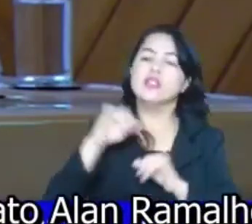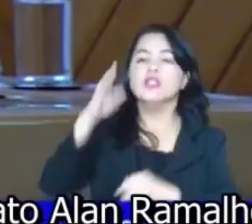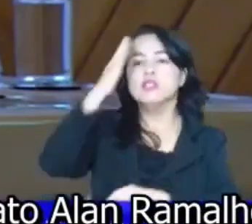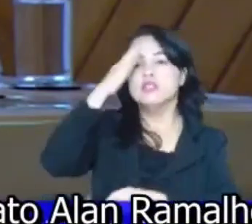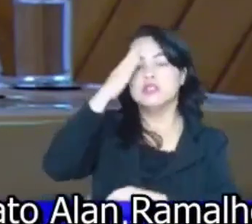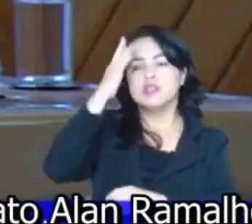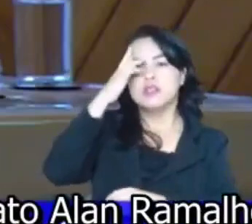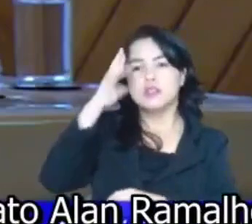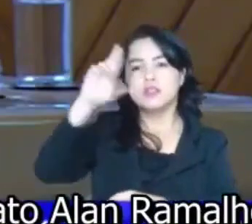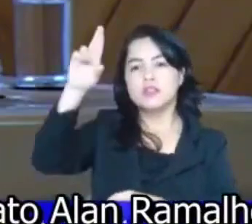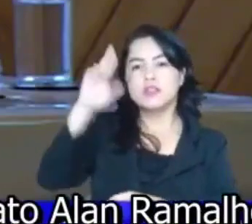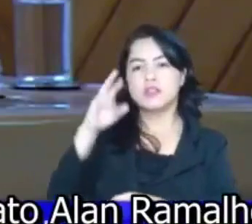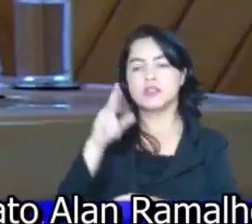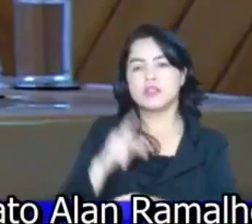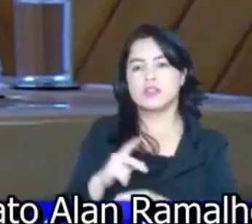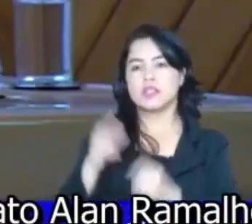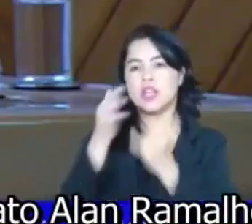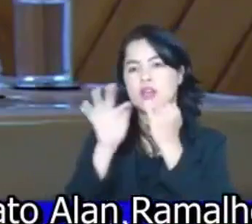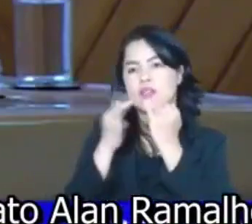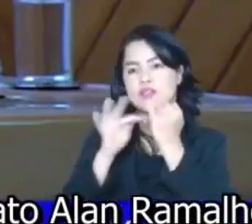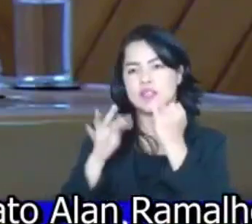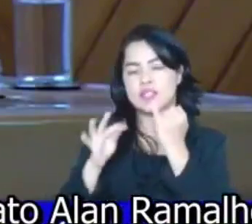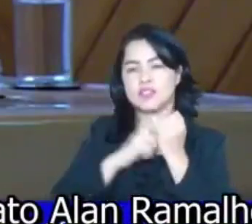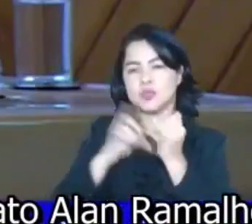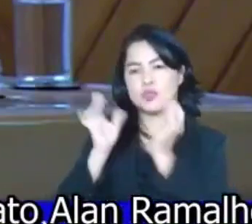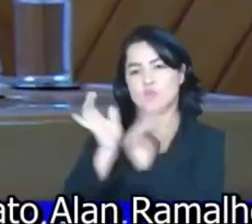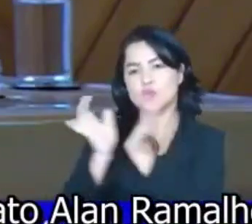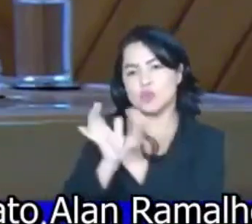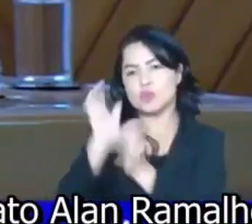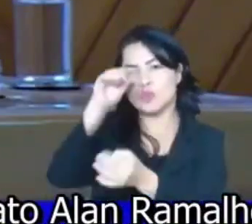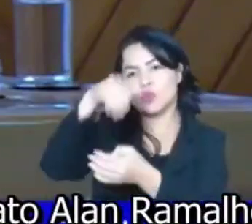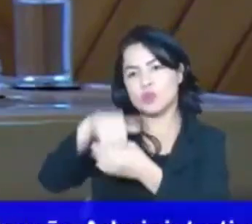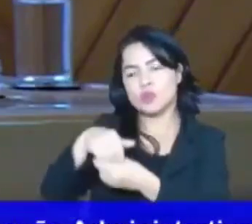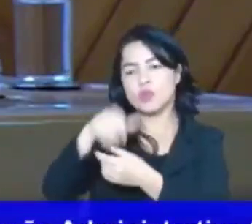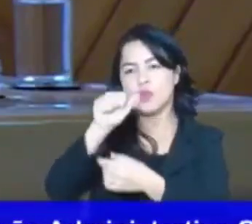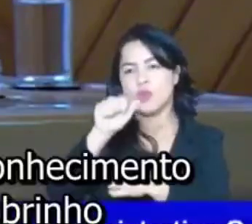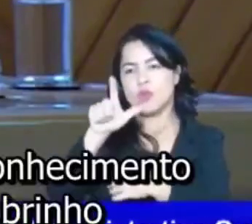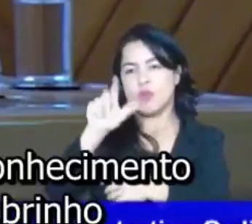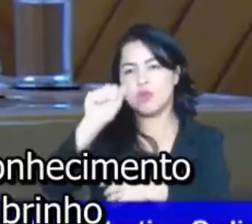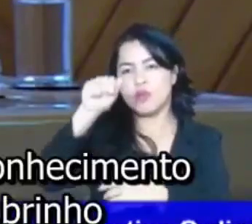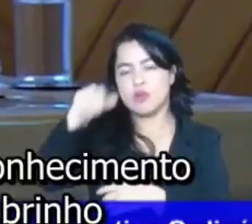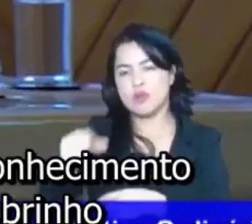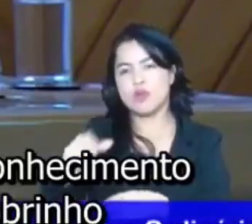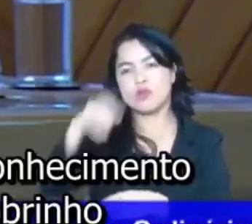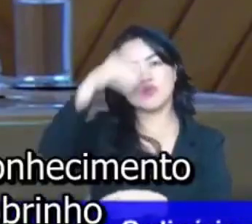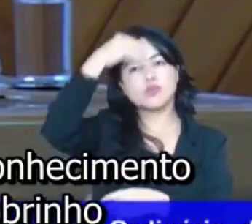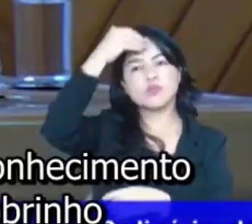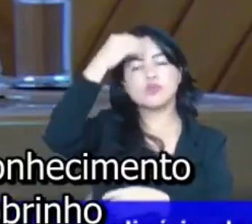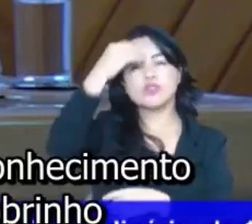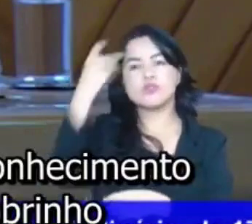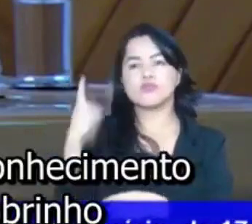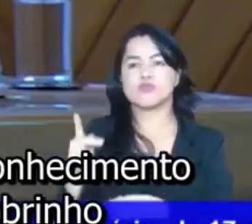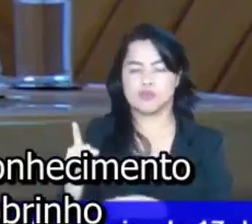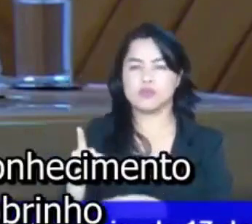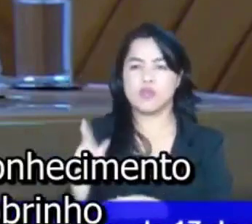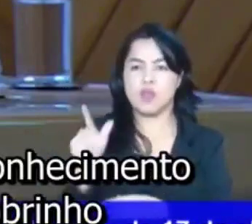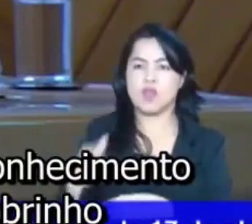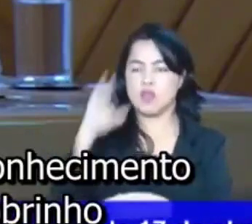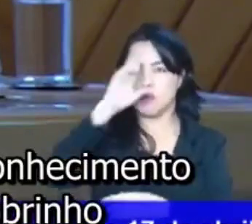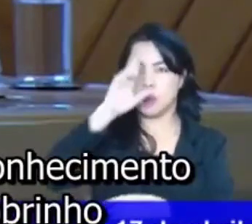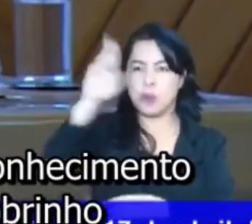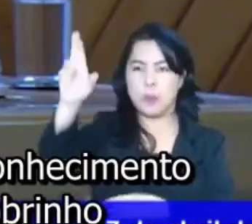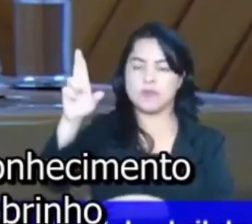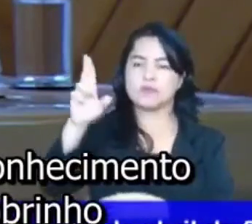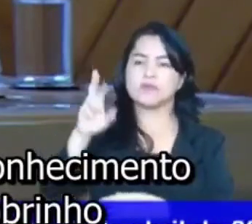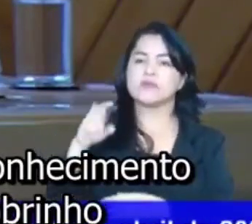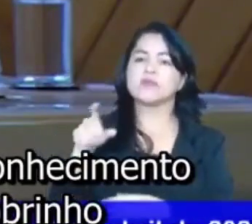IFAP havia virado um curral eleitoral do candidato Alain Ramalho, sobrinho da denunciada, e que era reitora,